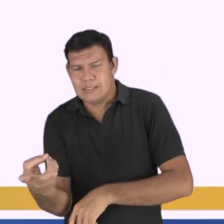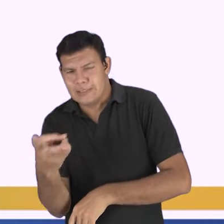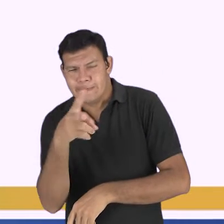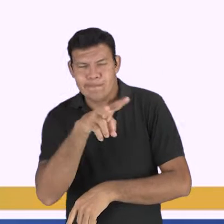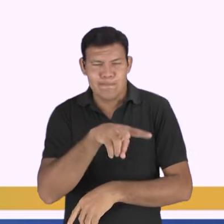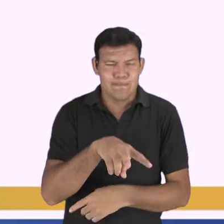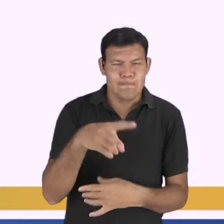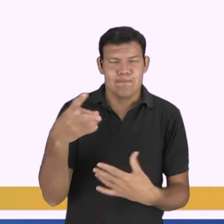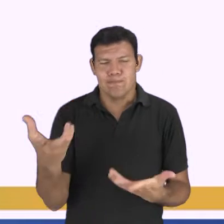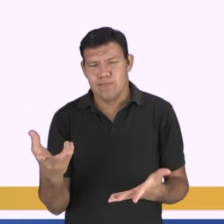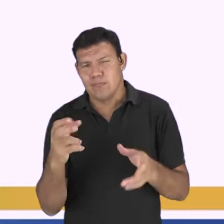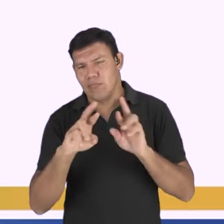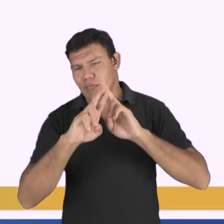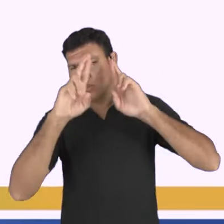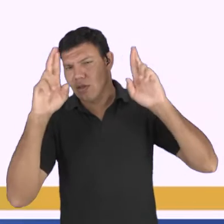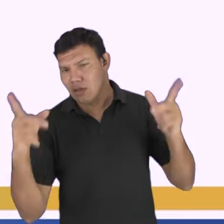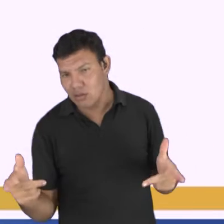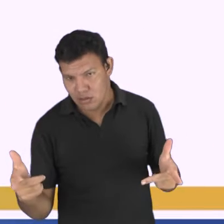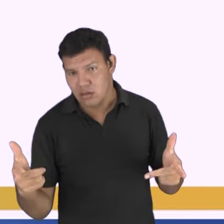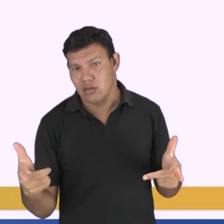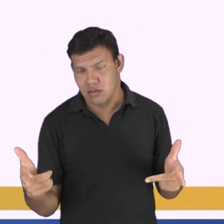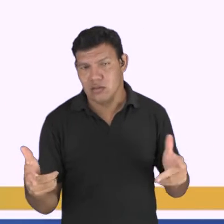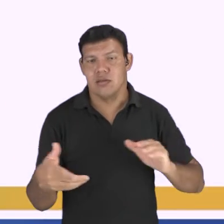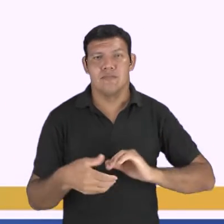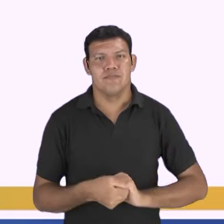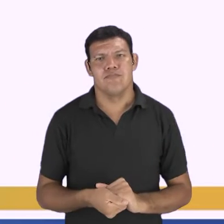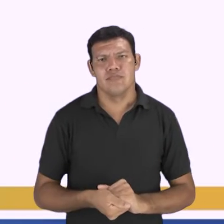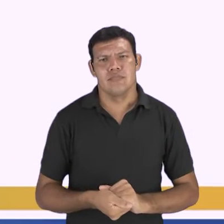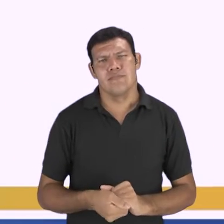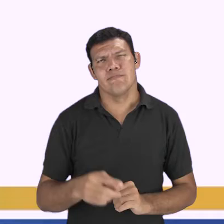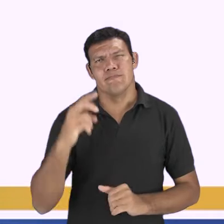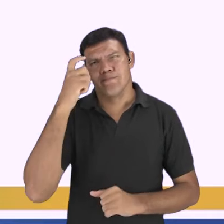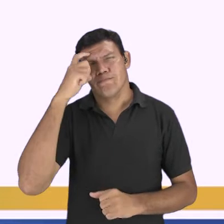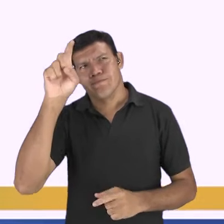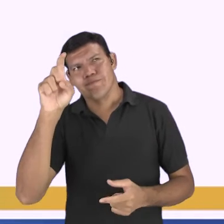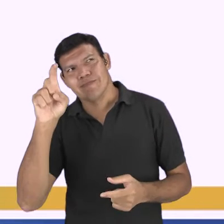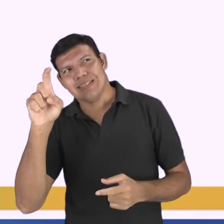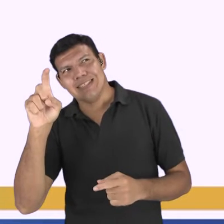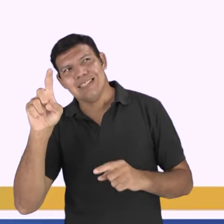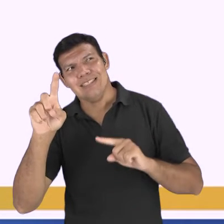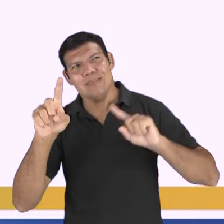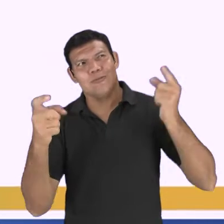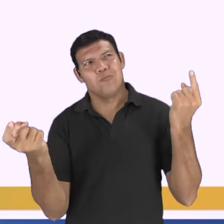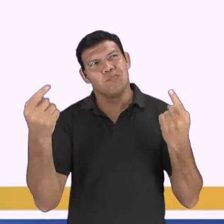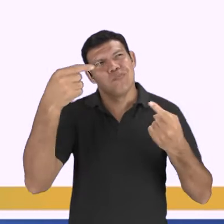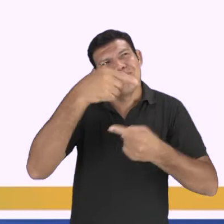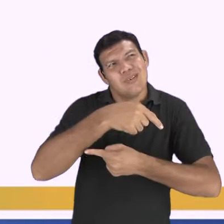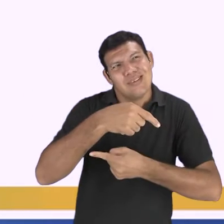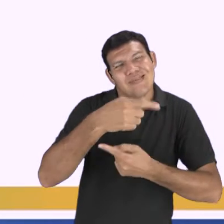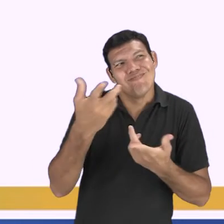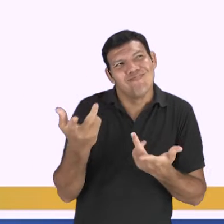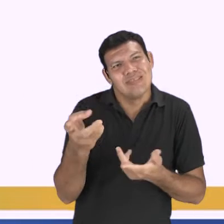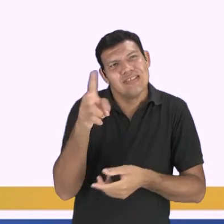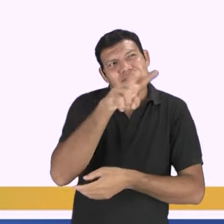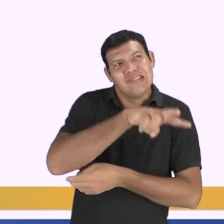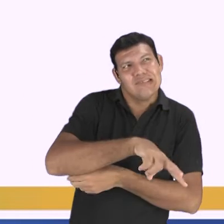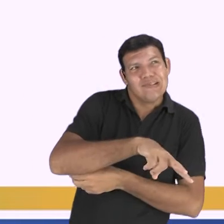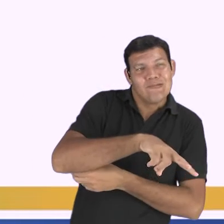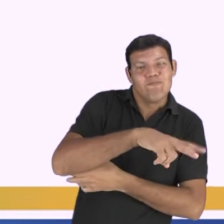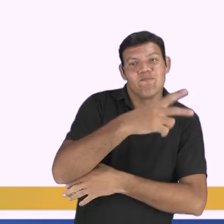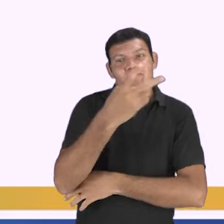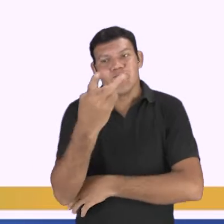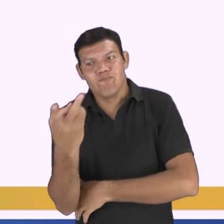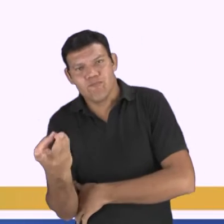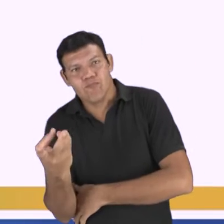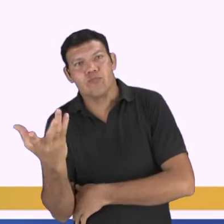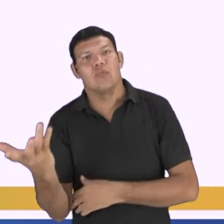que diferentes do que eu, né, dou uma ideia e de repente eu contraponho com outra, né, uma alternância ali, então eu tenho que ver